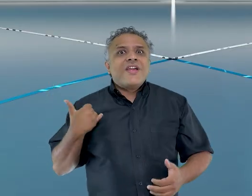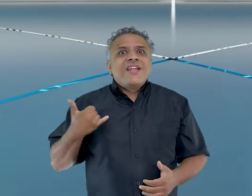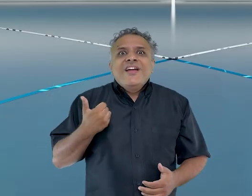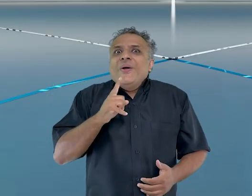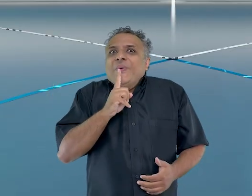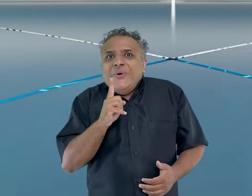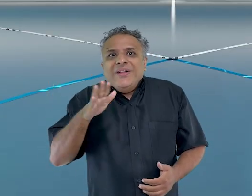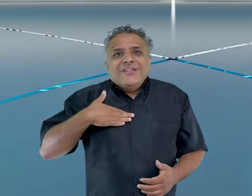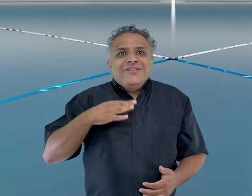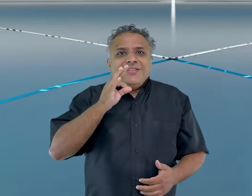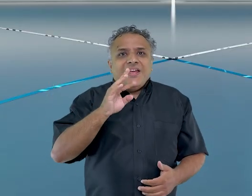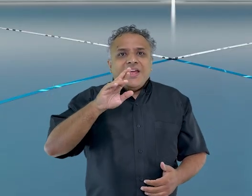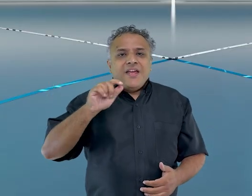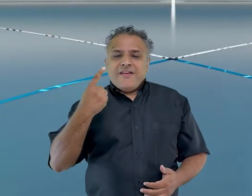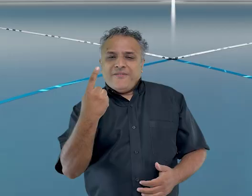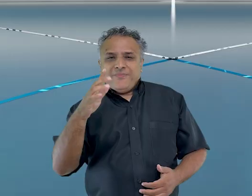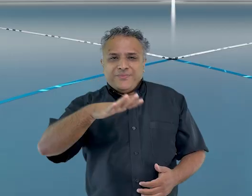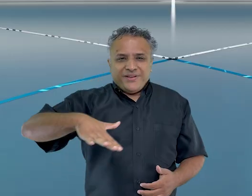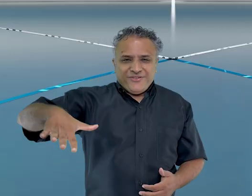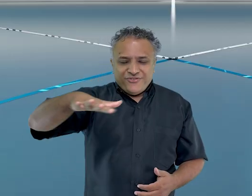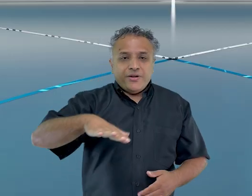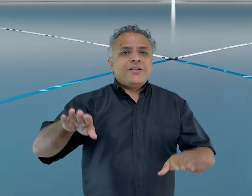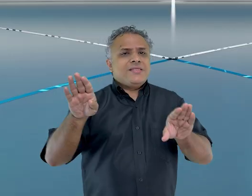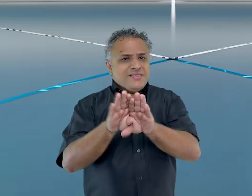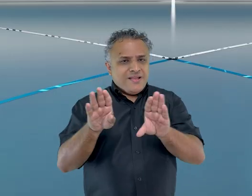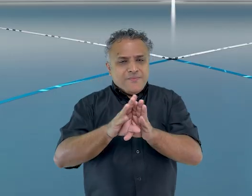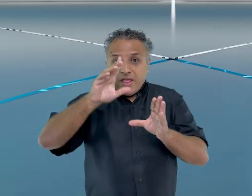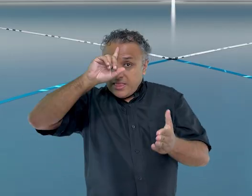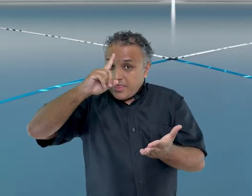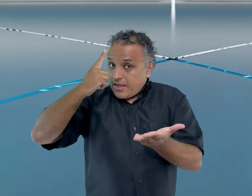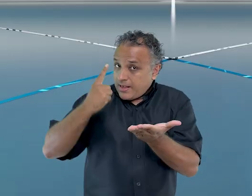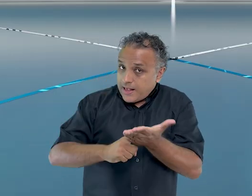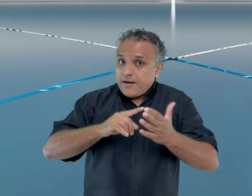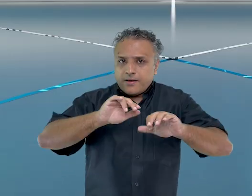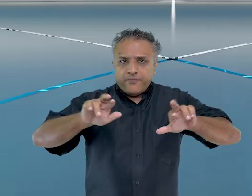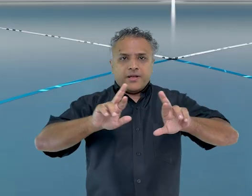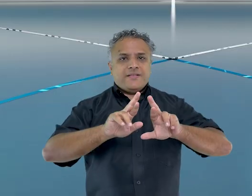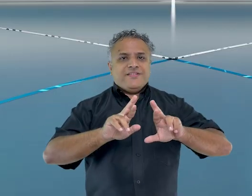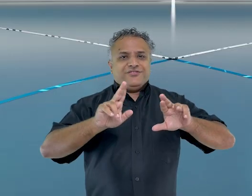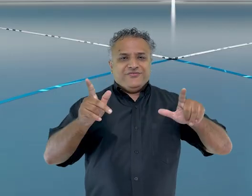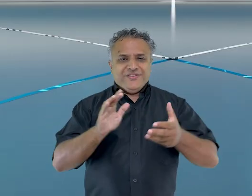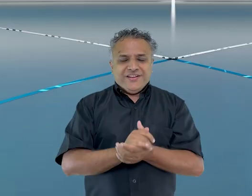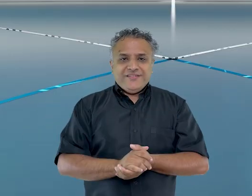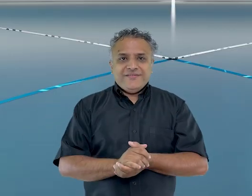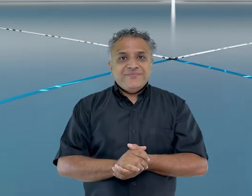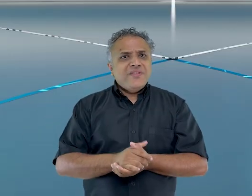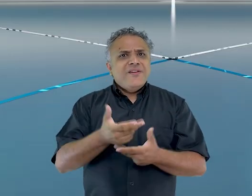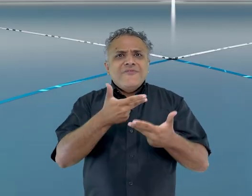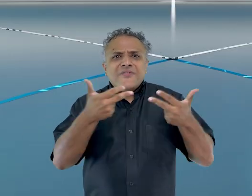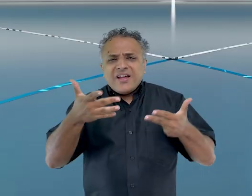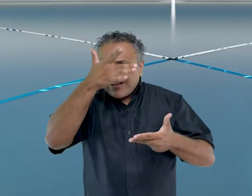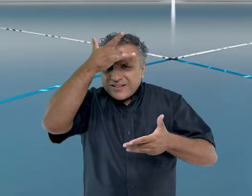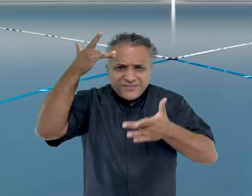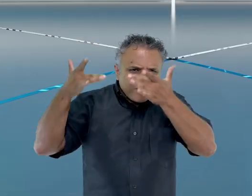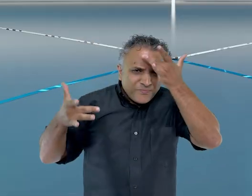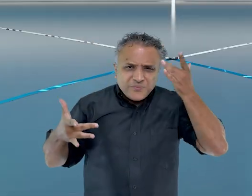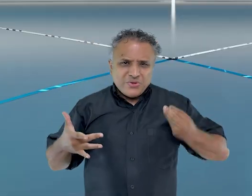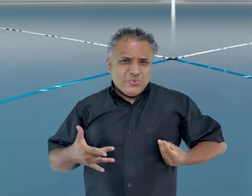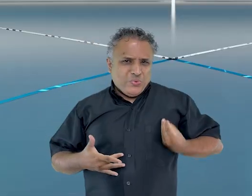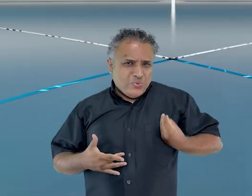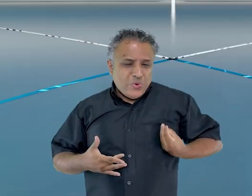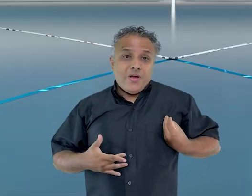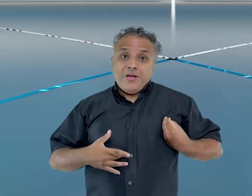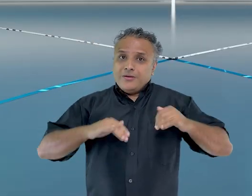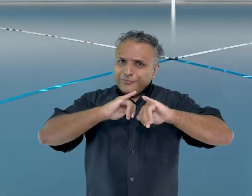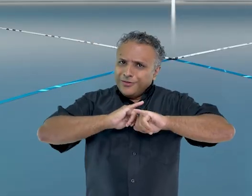do TRF da Primeira Região e também decisões que fizeram a diferença na vida de muitas pessoas e que por